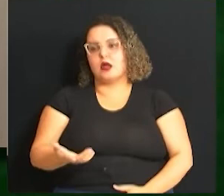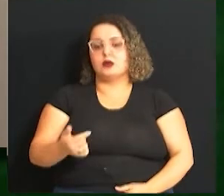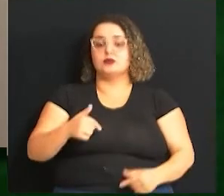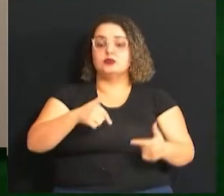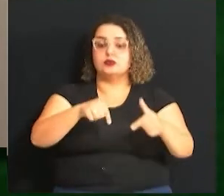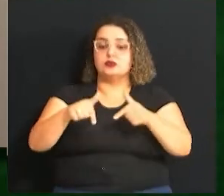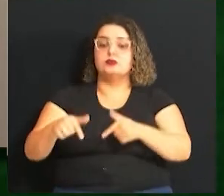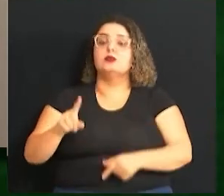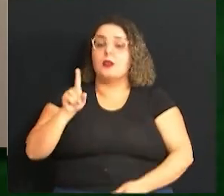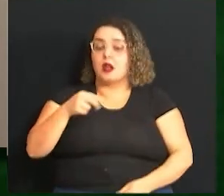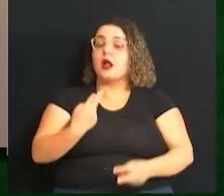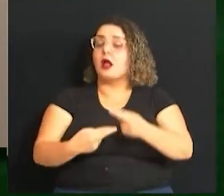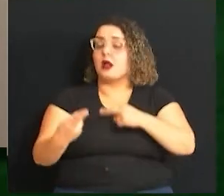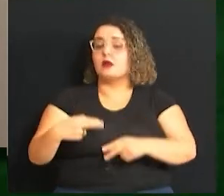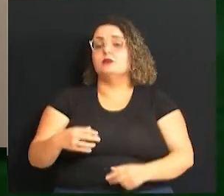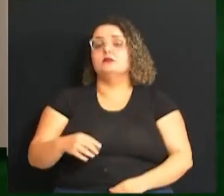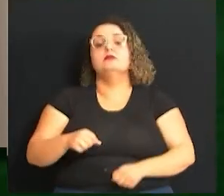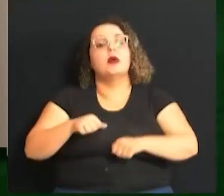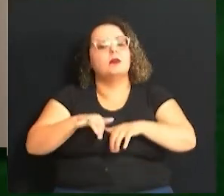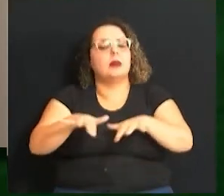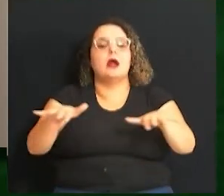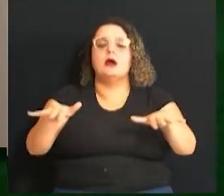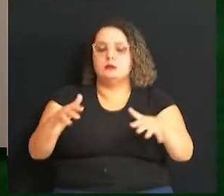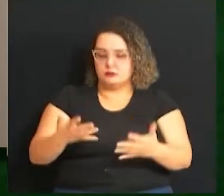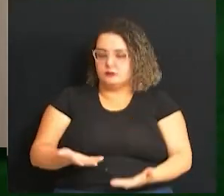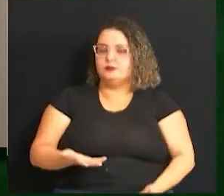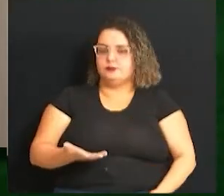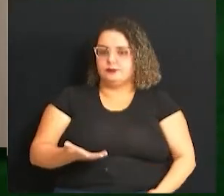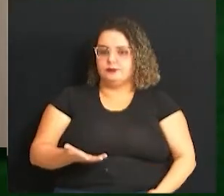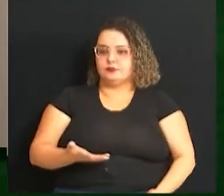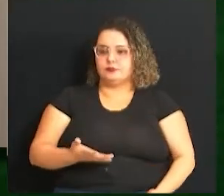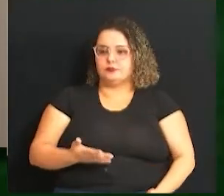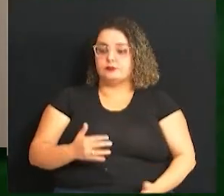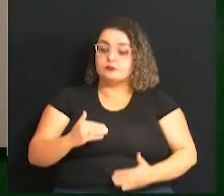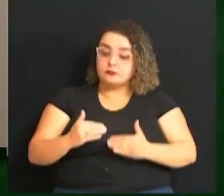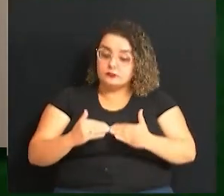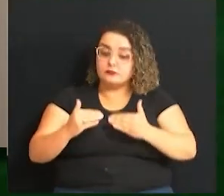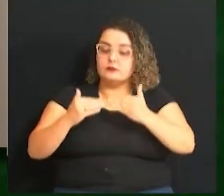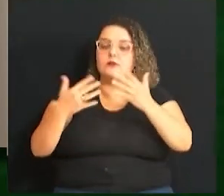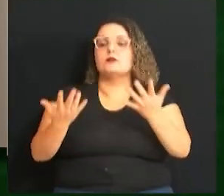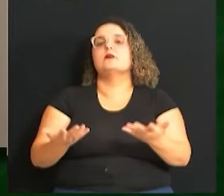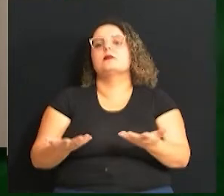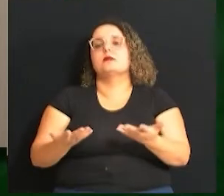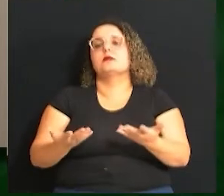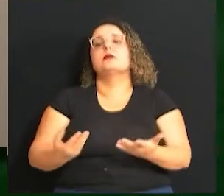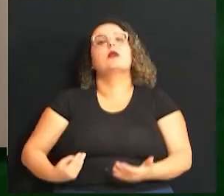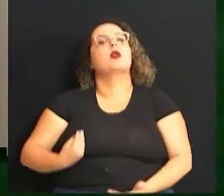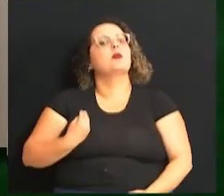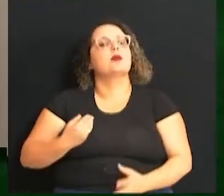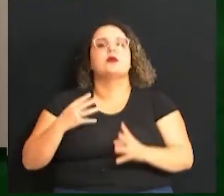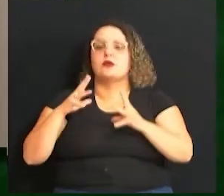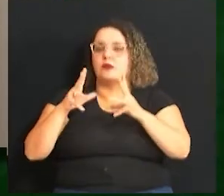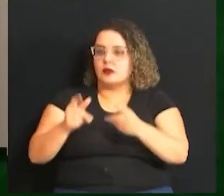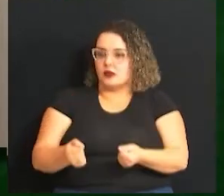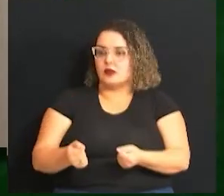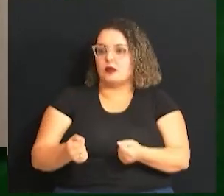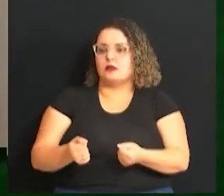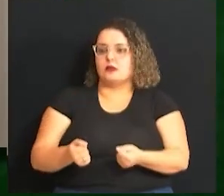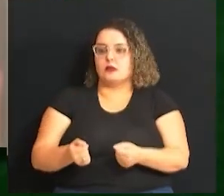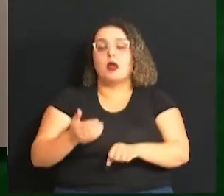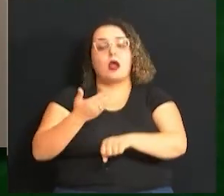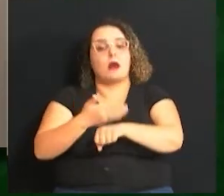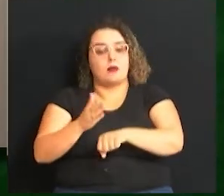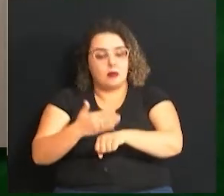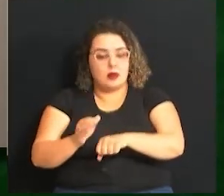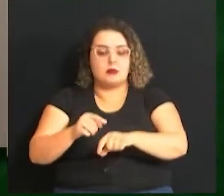que o trabalho está relacionado a isso. Então, é muito amplo, e é uma construção para a vida toda, que a